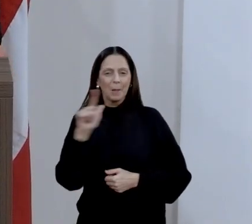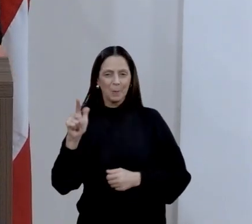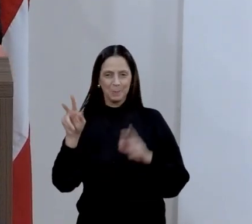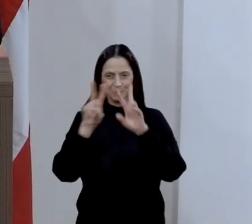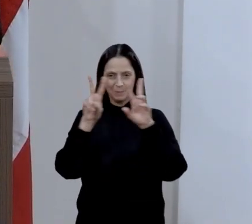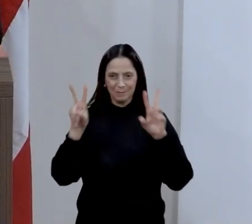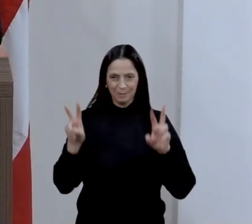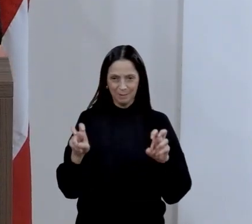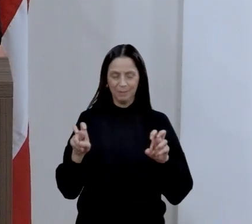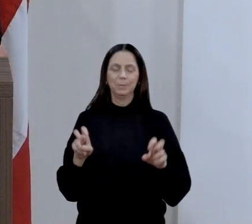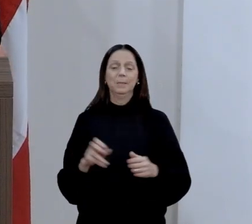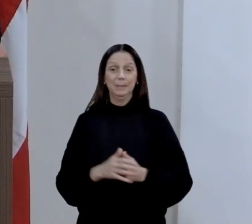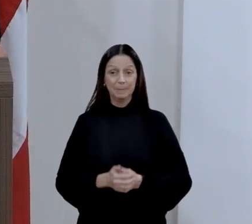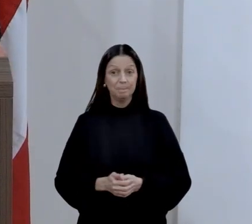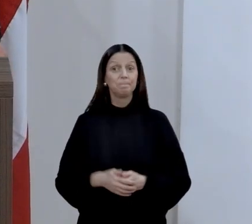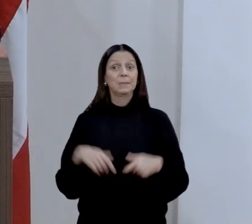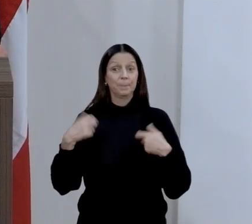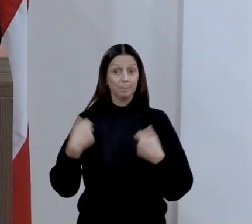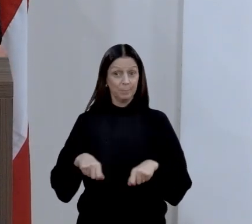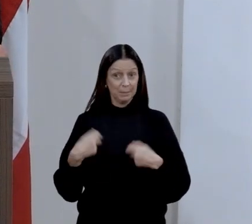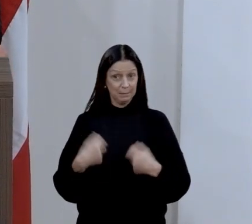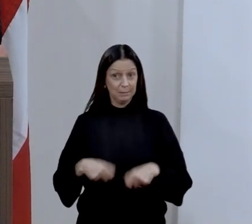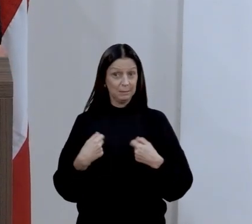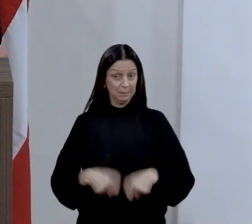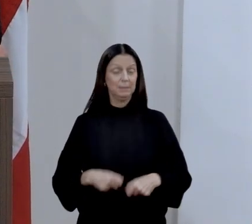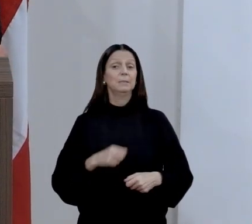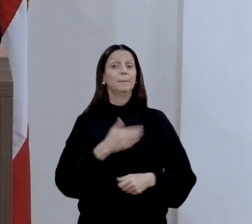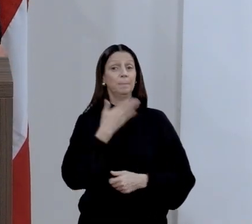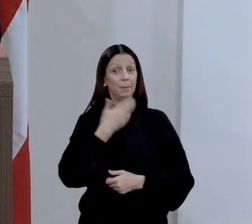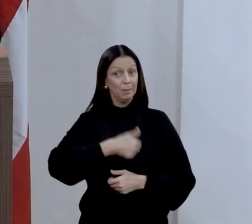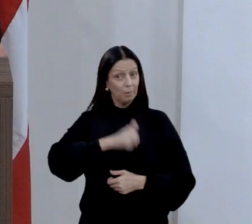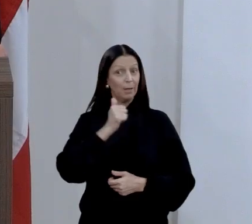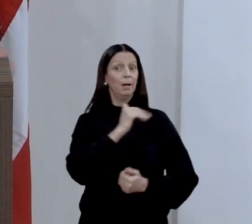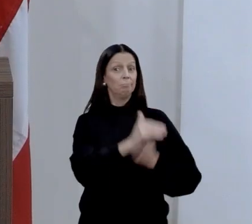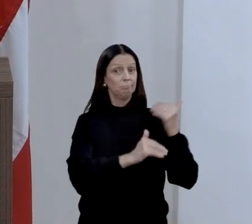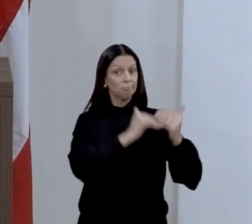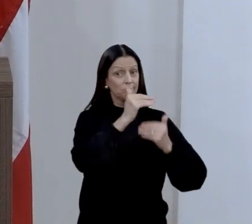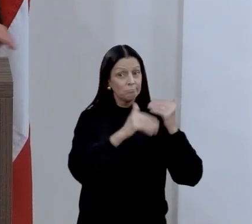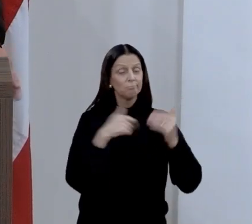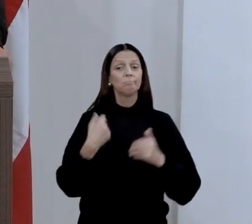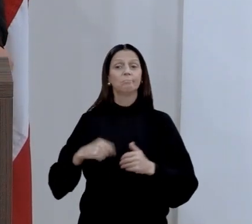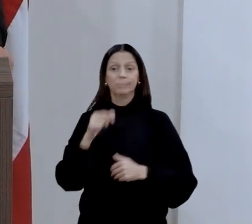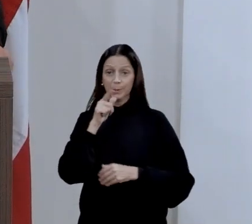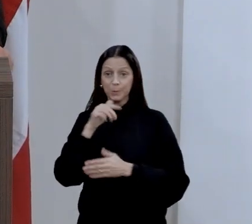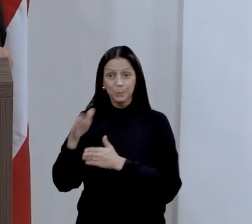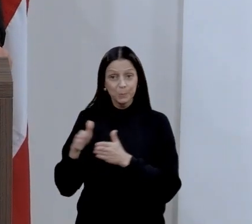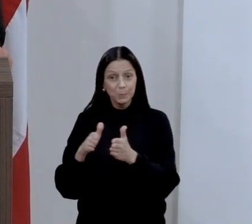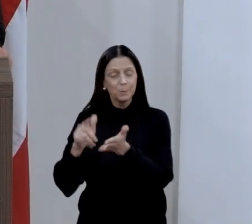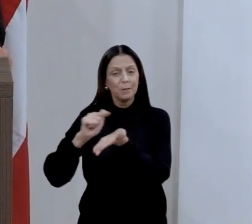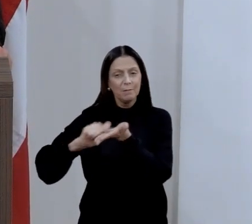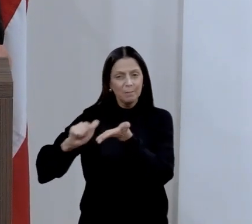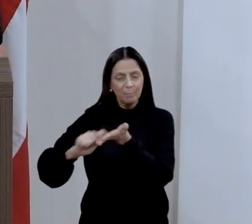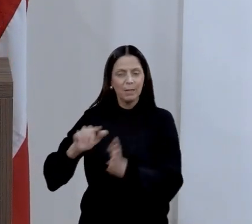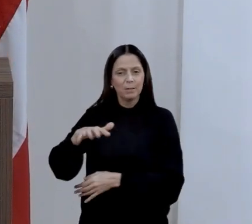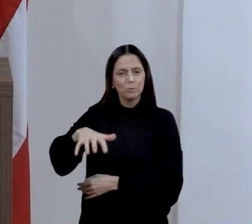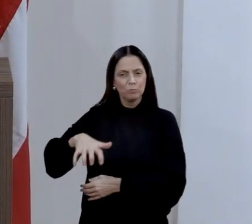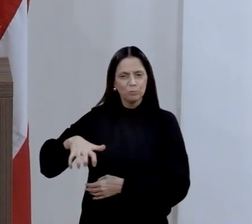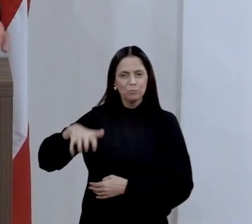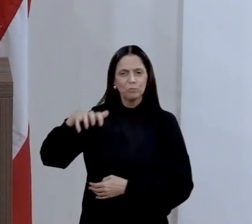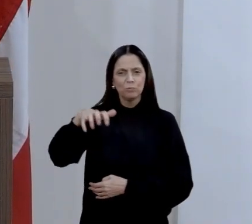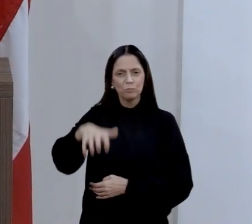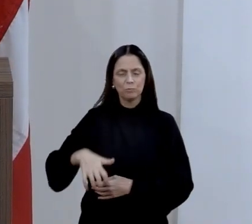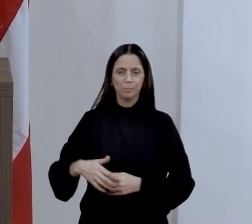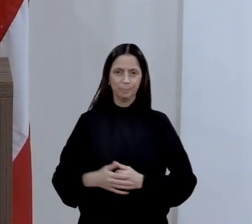nos ribeirões um pouco menores, como já citado aqui, o Ribeirão Jararaca, a limpeza ali precisa ser feita. Também